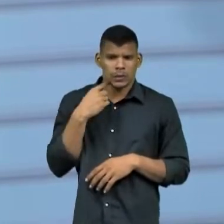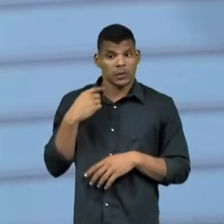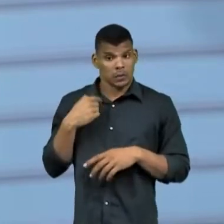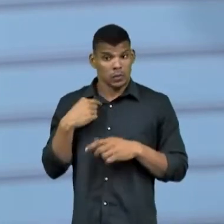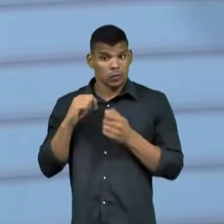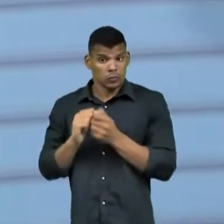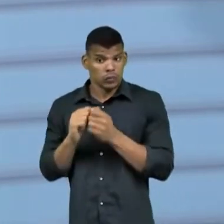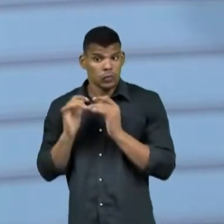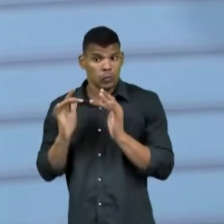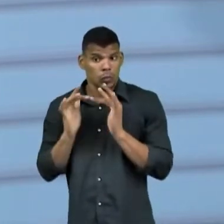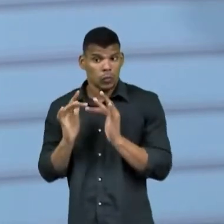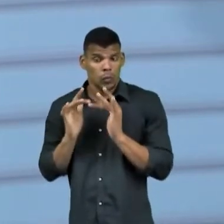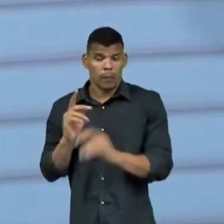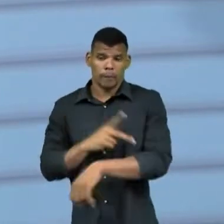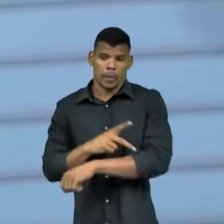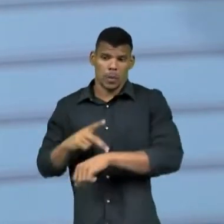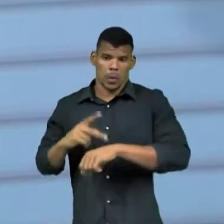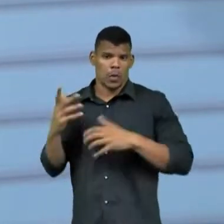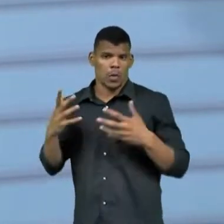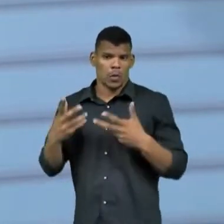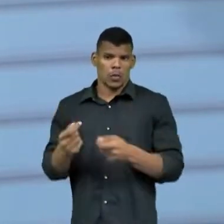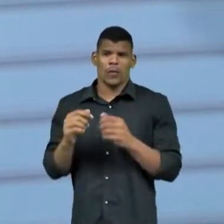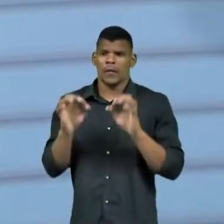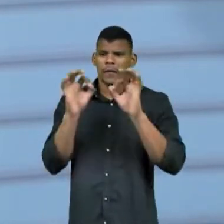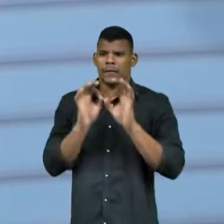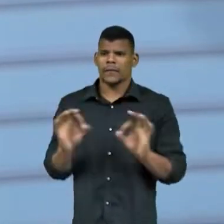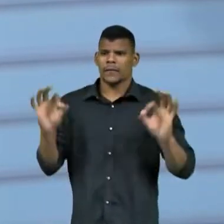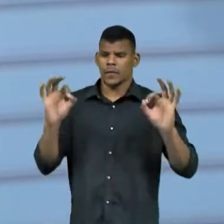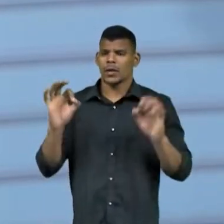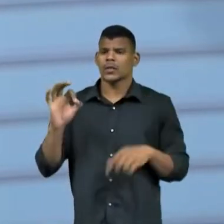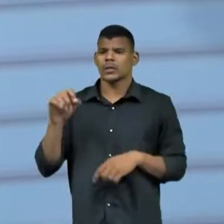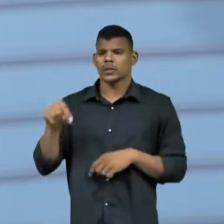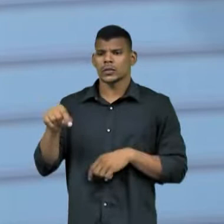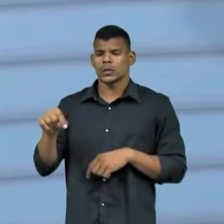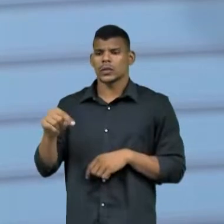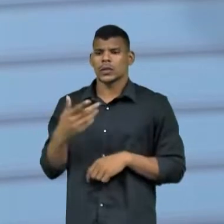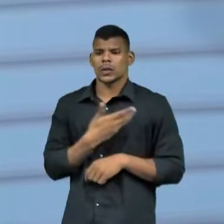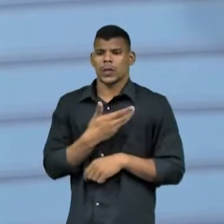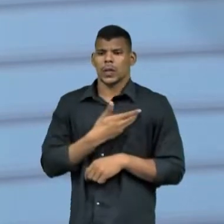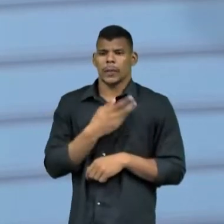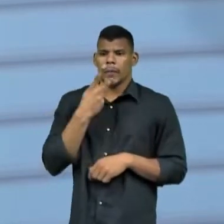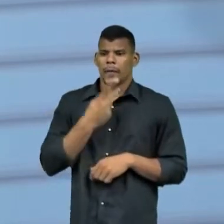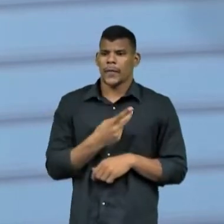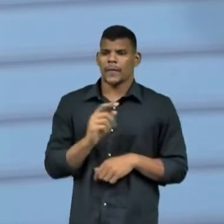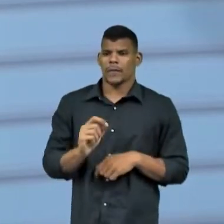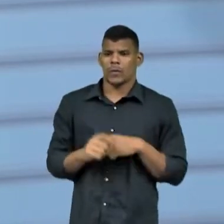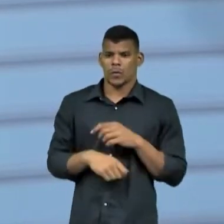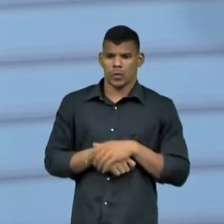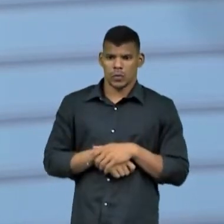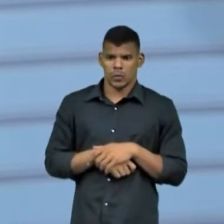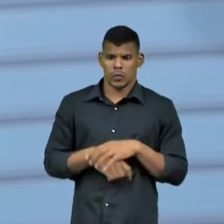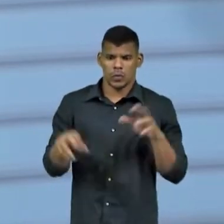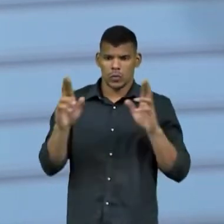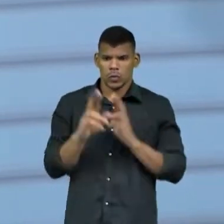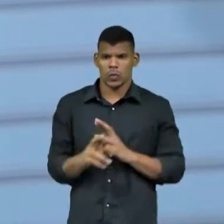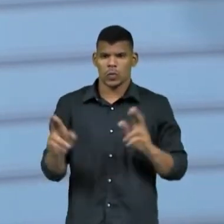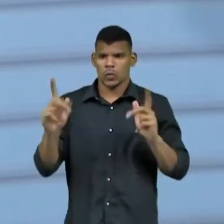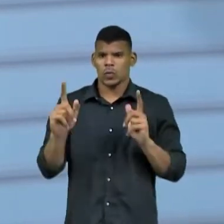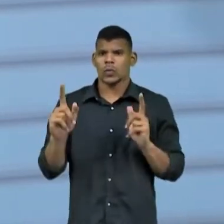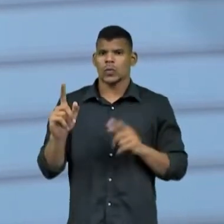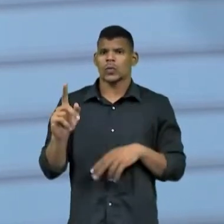pedagoga né grande pedagoga e a frase dela que marcou muito com a nossa amizade ela dizia o seguinte o diferente não é